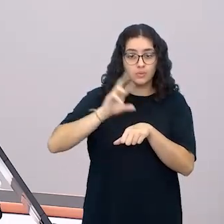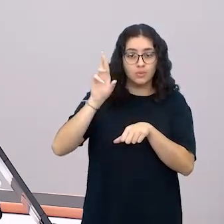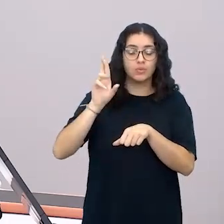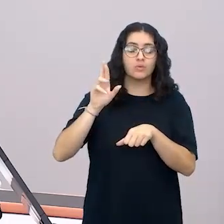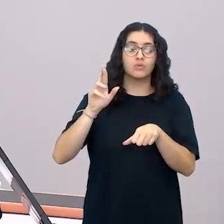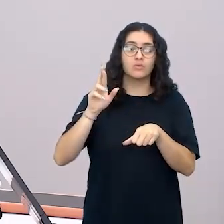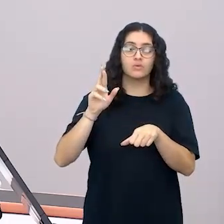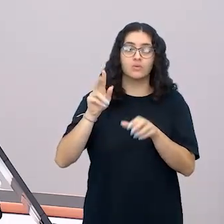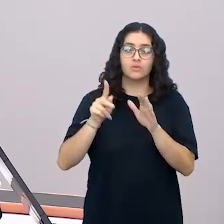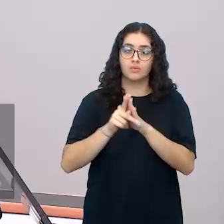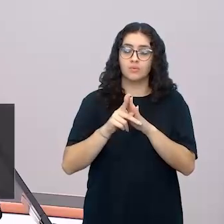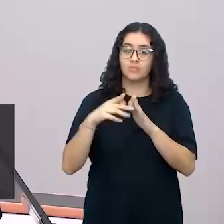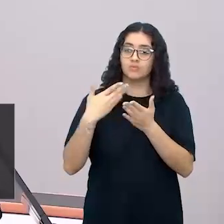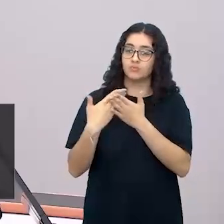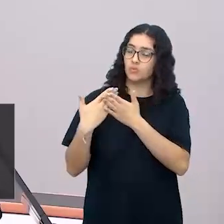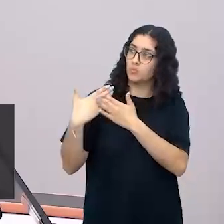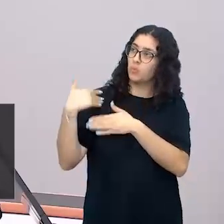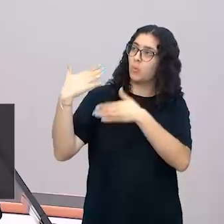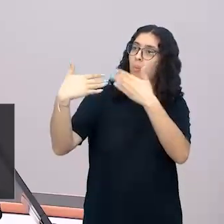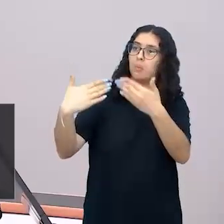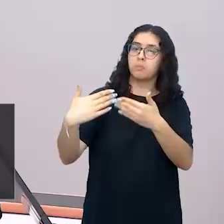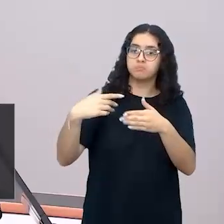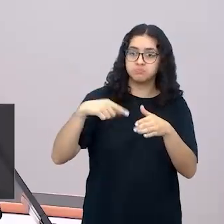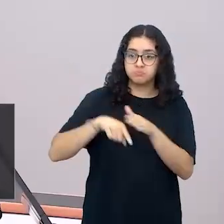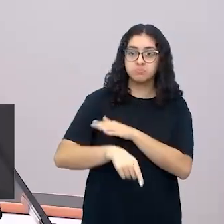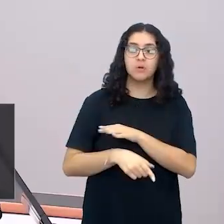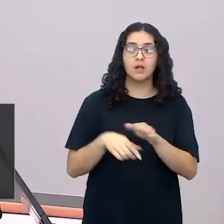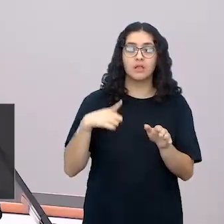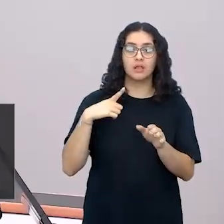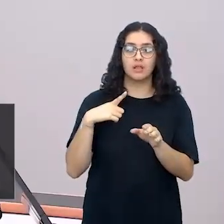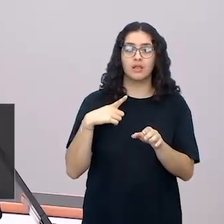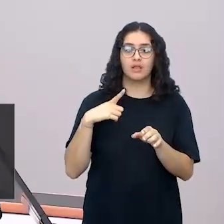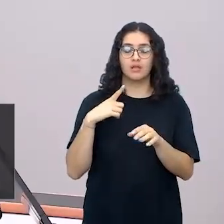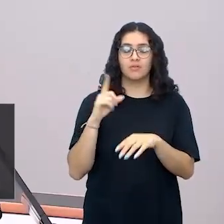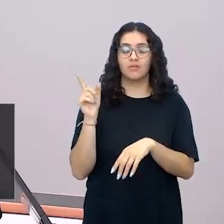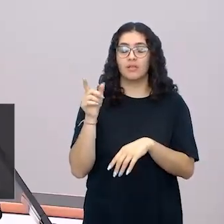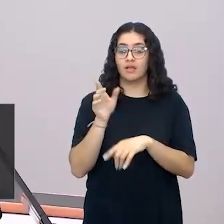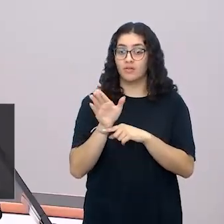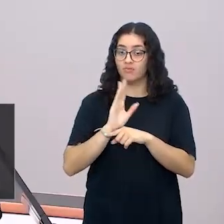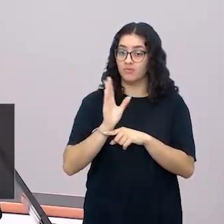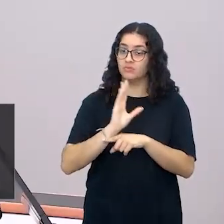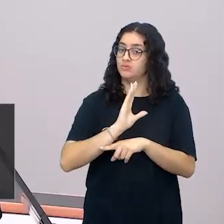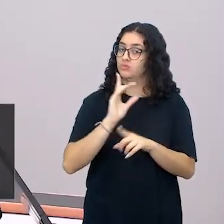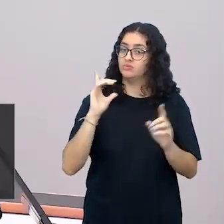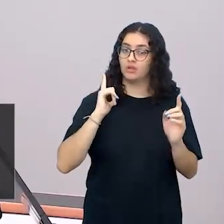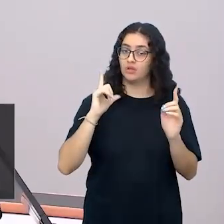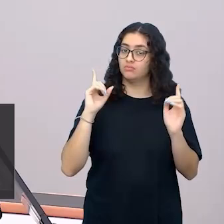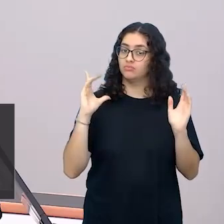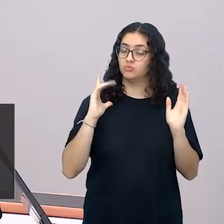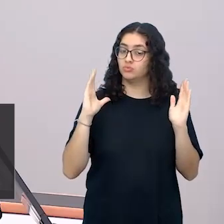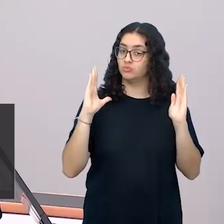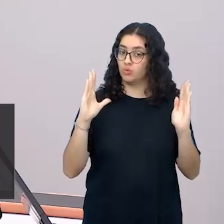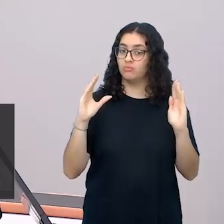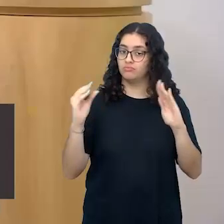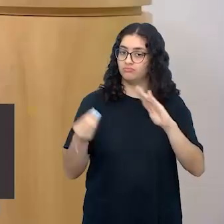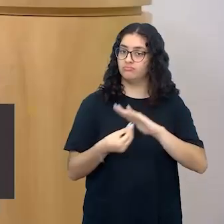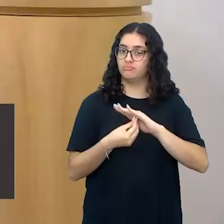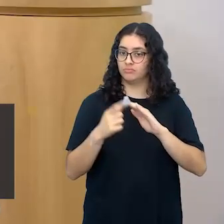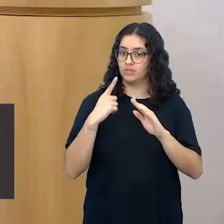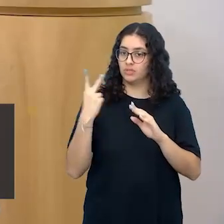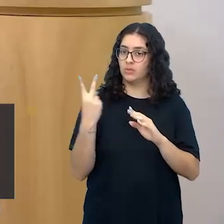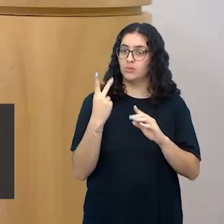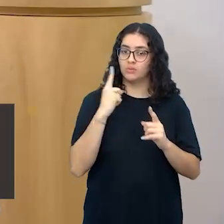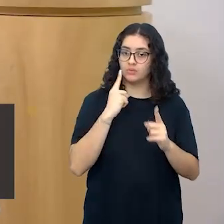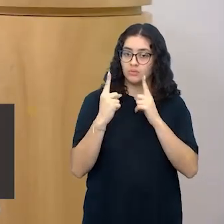Instituto de Estudos Avançados, está lá o vídeo também, inteirinho dentro desse segundo diálogo. E fica